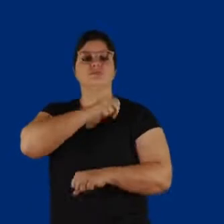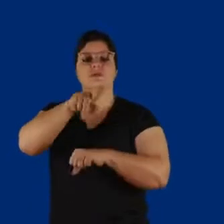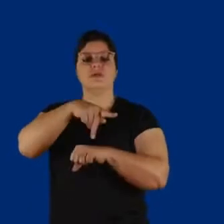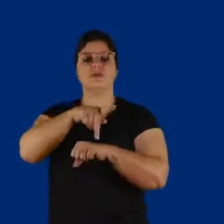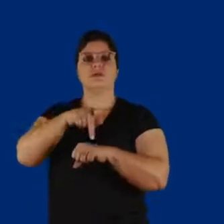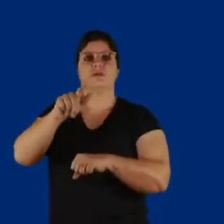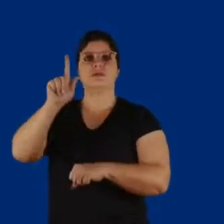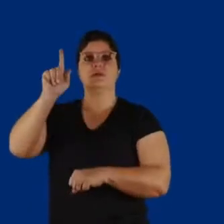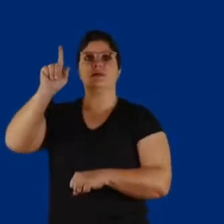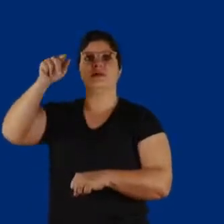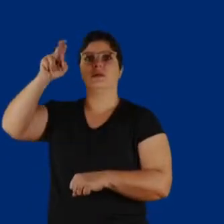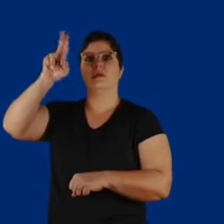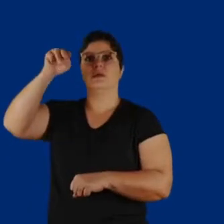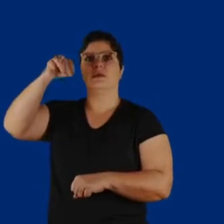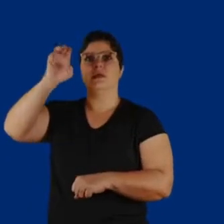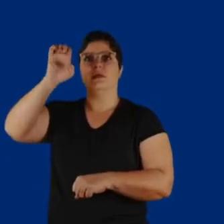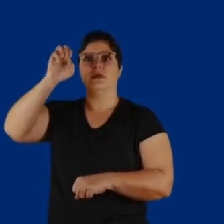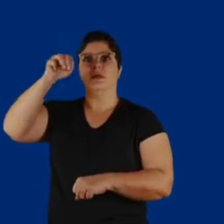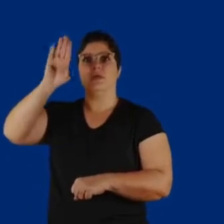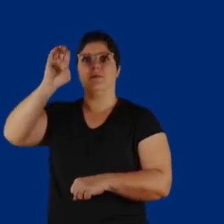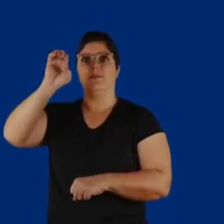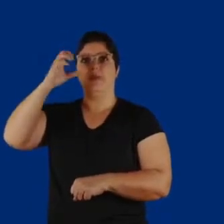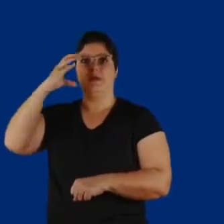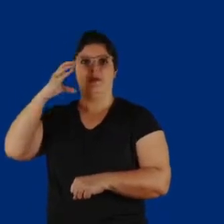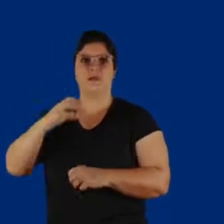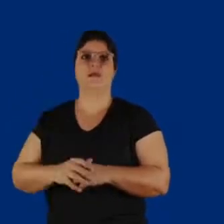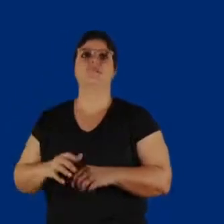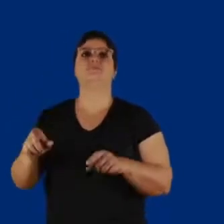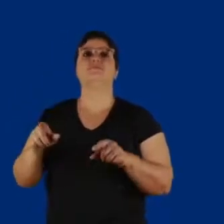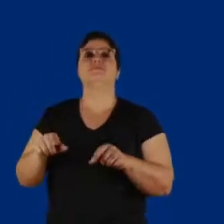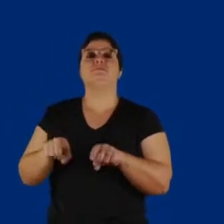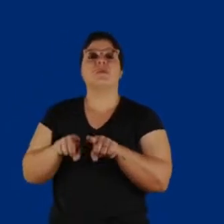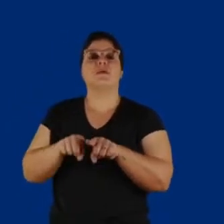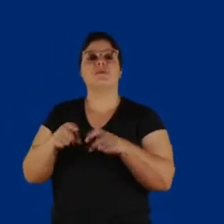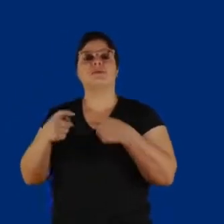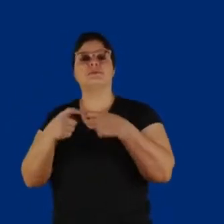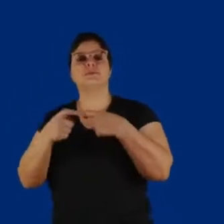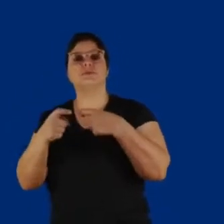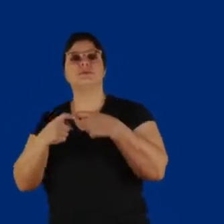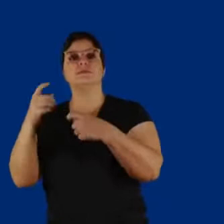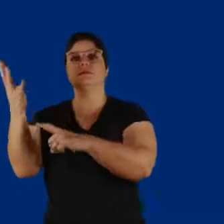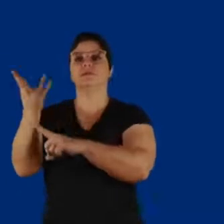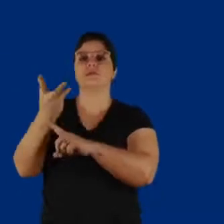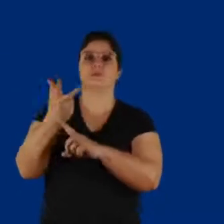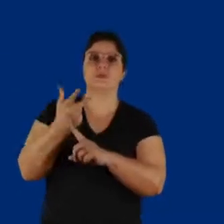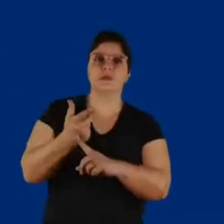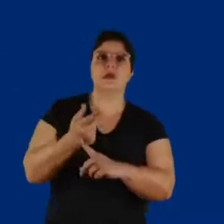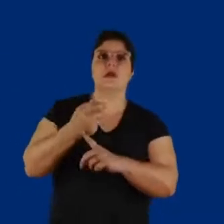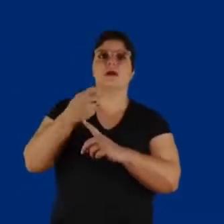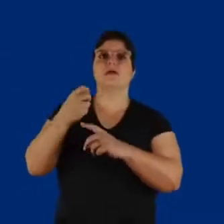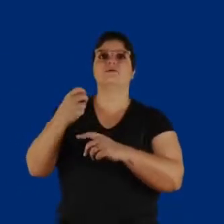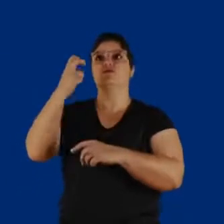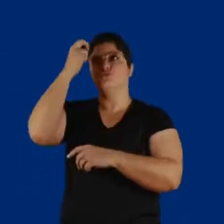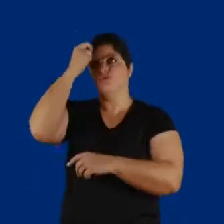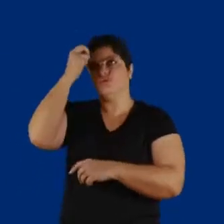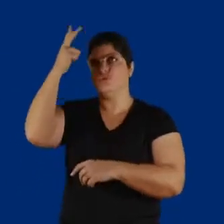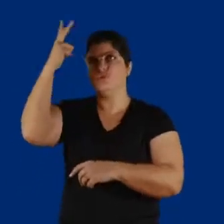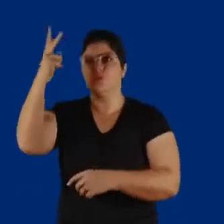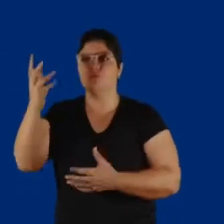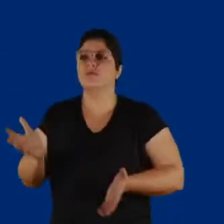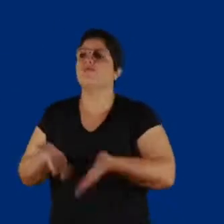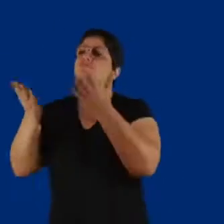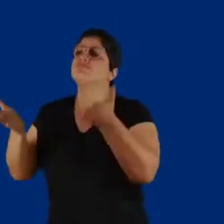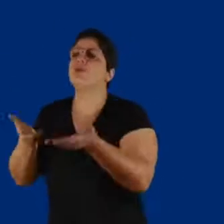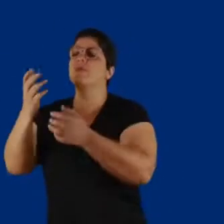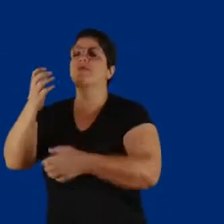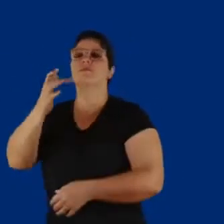transita com vitalidade entre os campos da medicina e da arte e desenvolve abordagens culturais para a promoção da saúde para